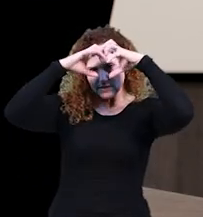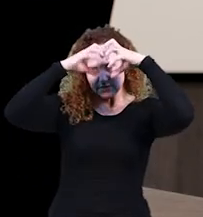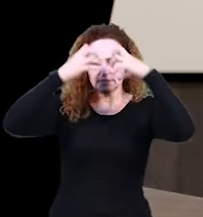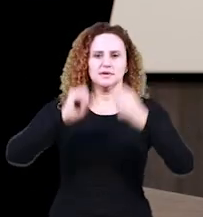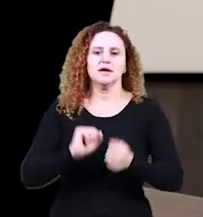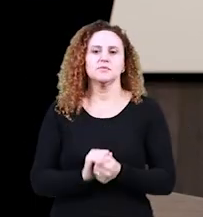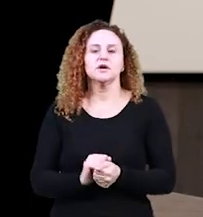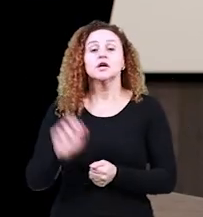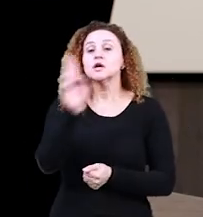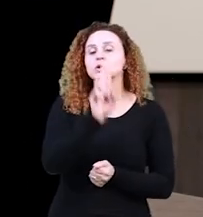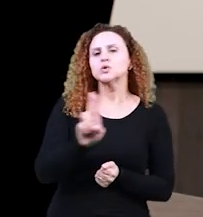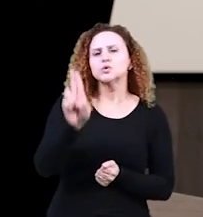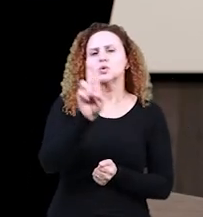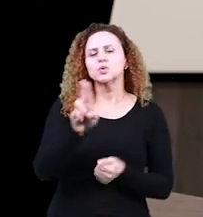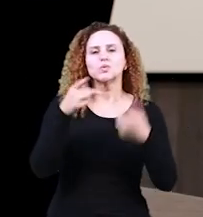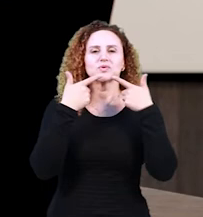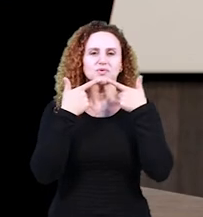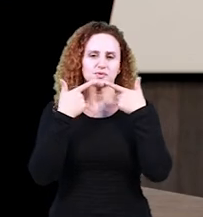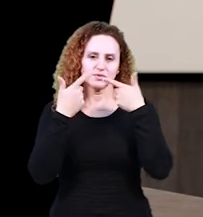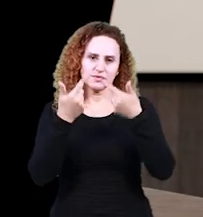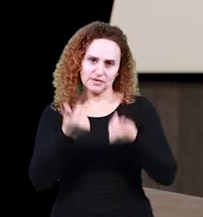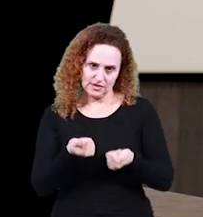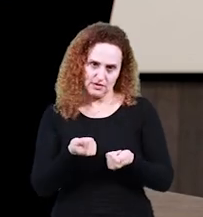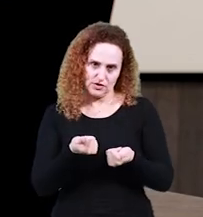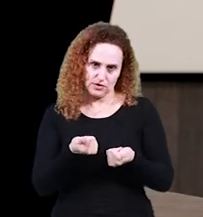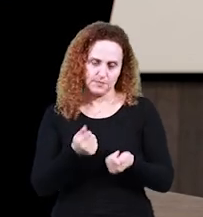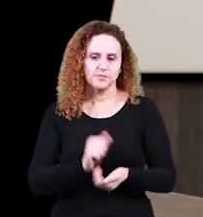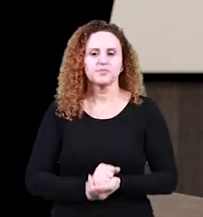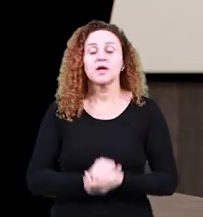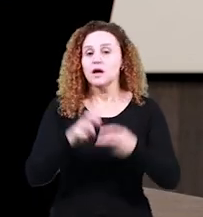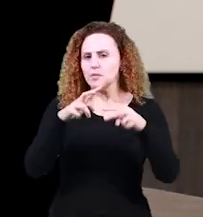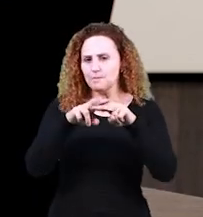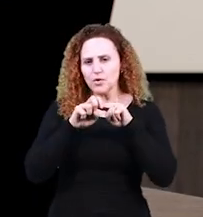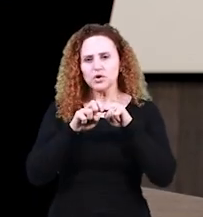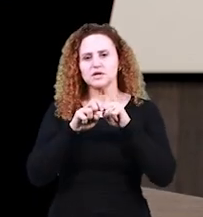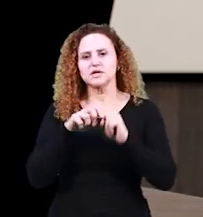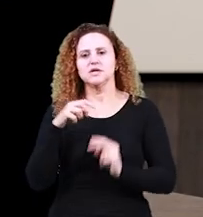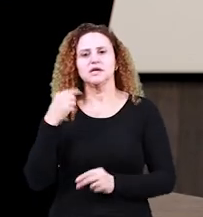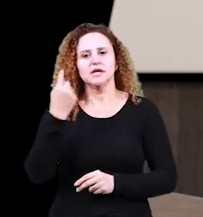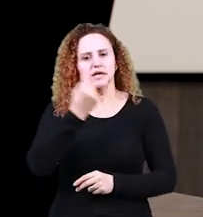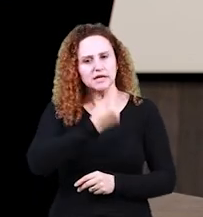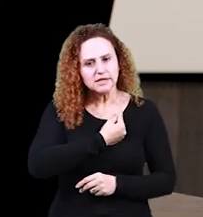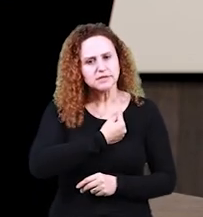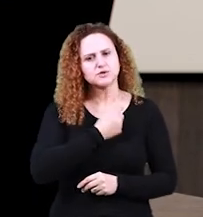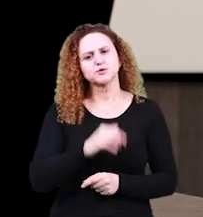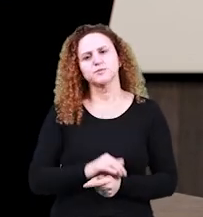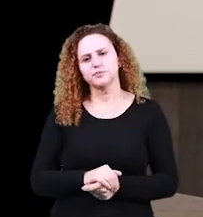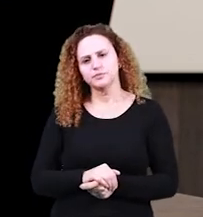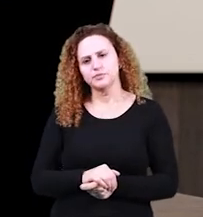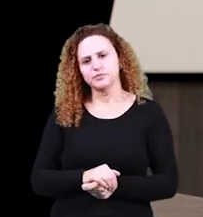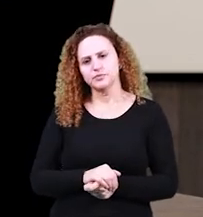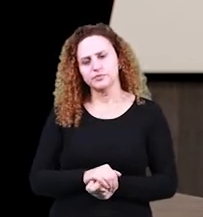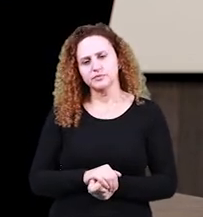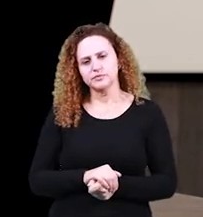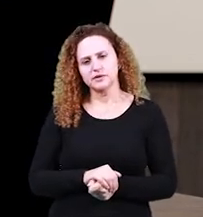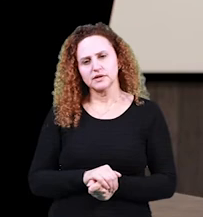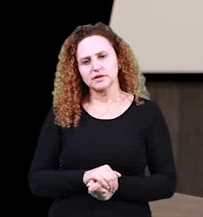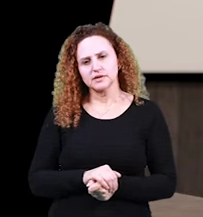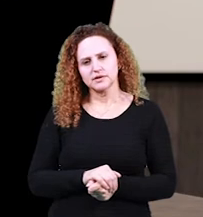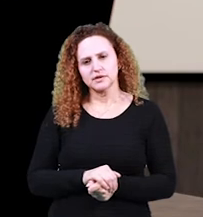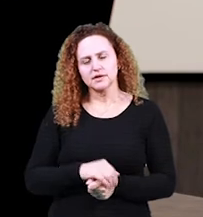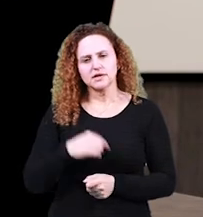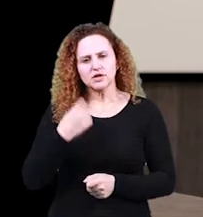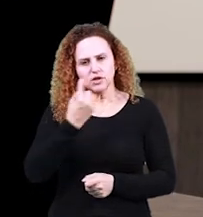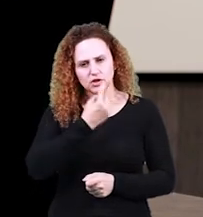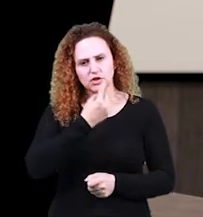da linguagem e de uso dessa linguagem então por isso que a gente disse que se a face do do do trabalho empírico